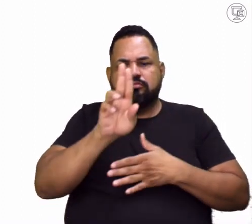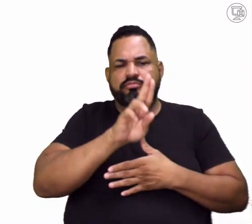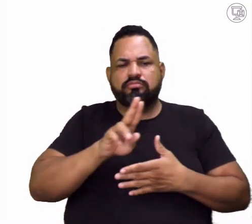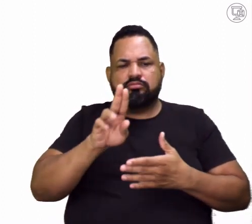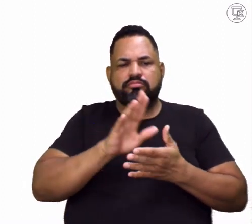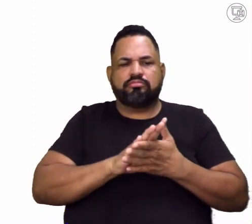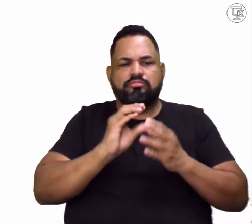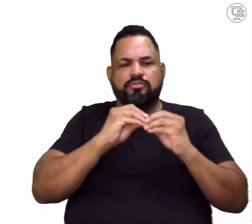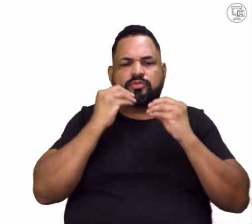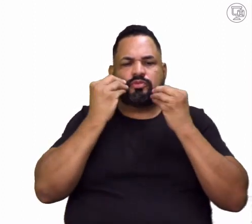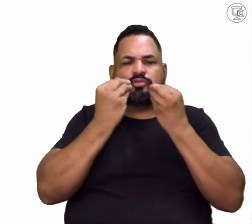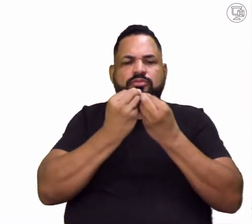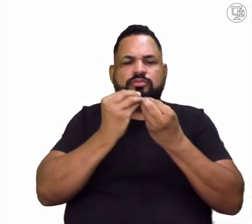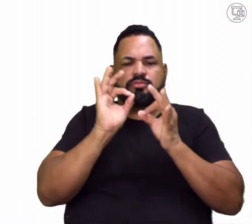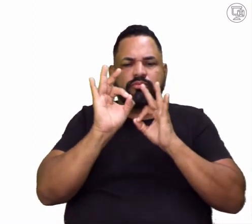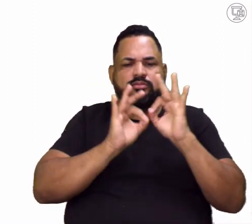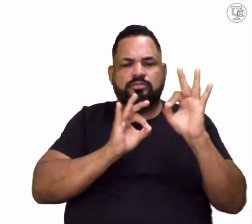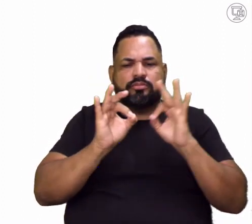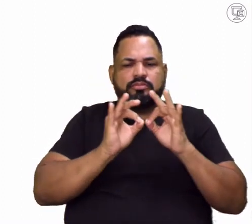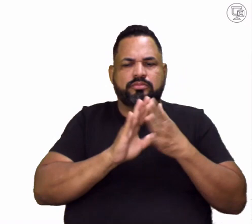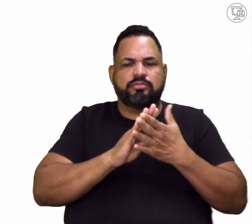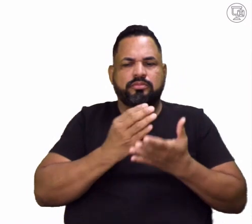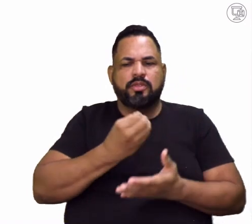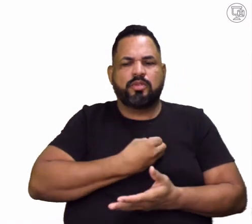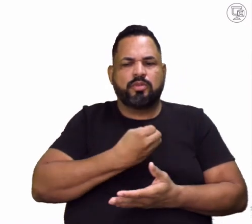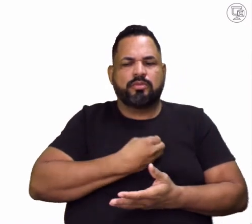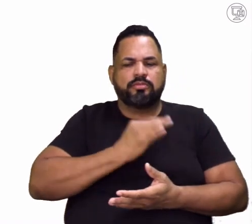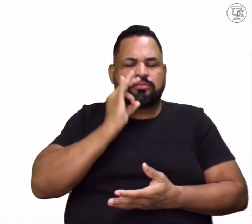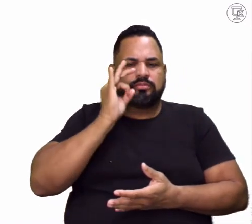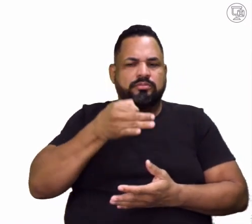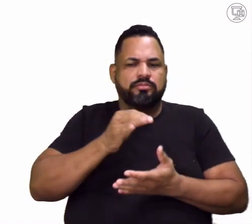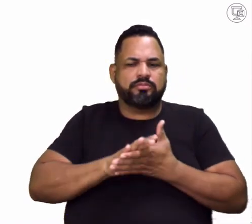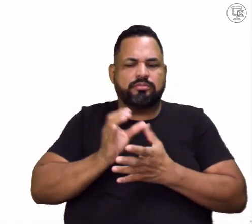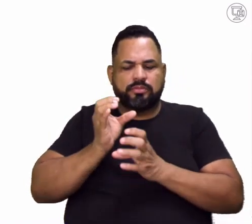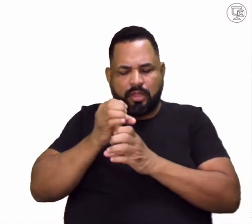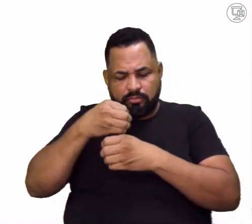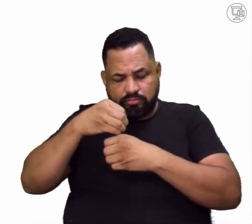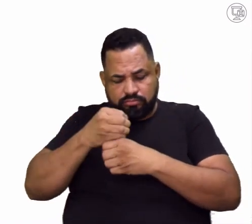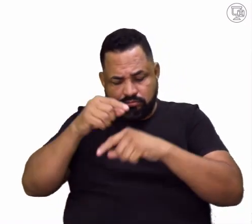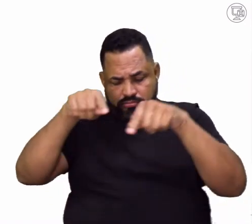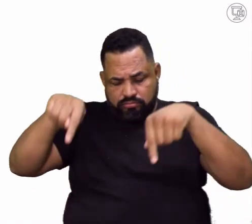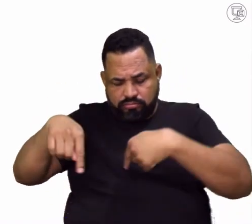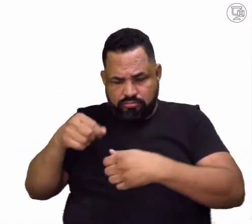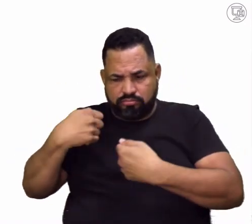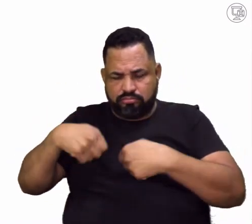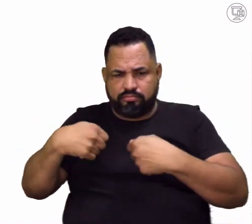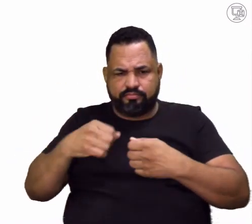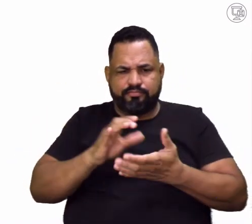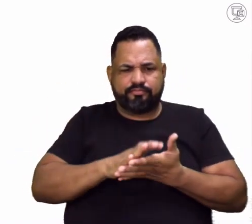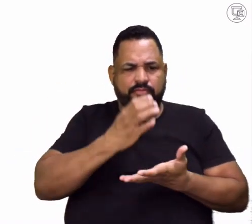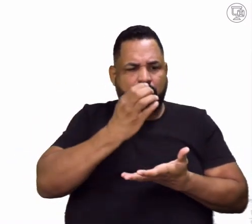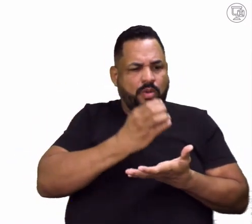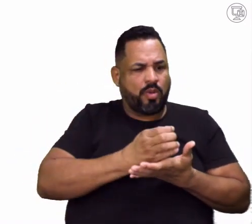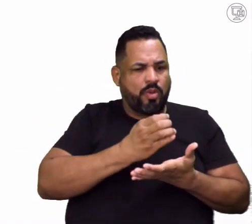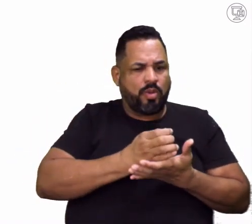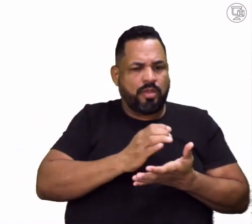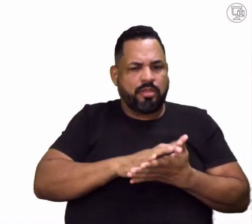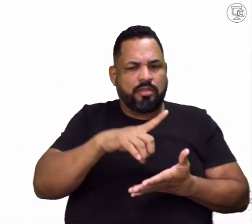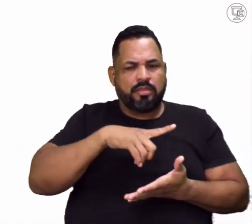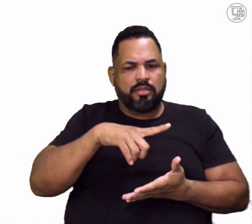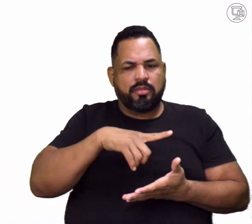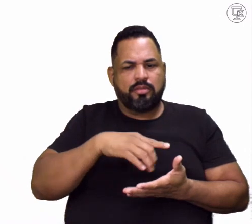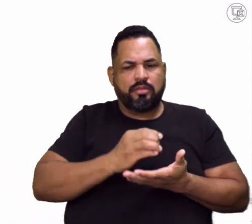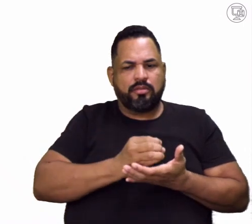medição de determinadas substância para ter um valor preciso sobre o que o laboratório precisa o frasco volumétrico